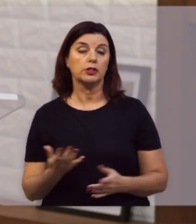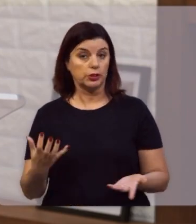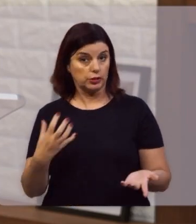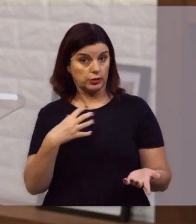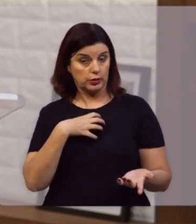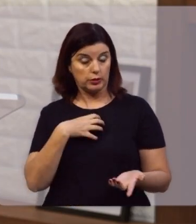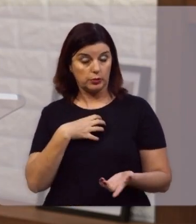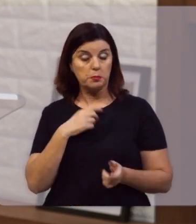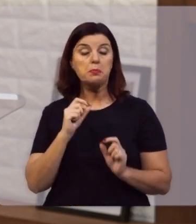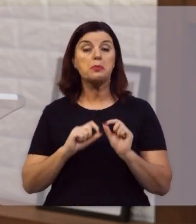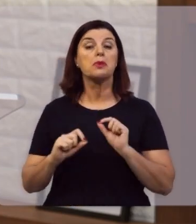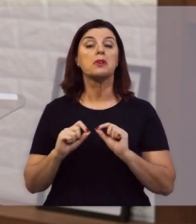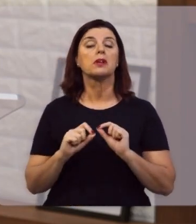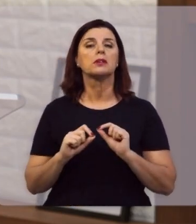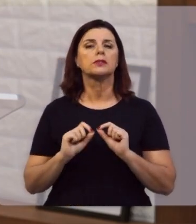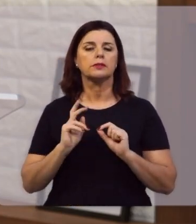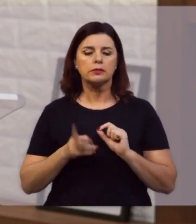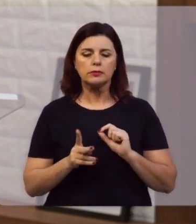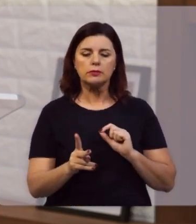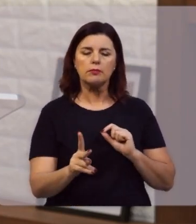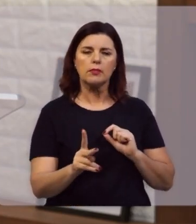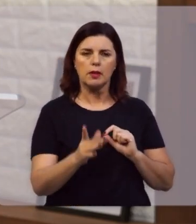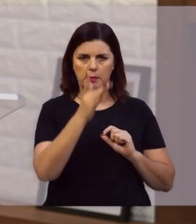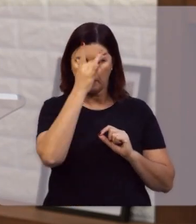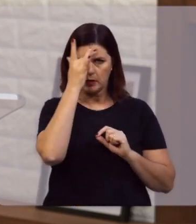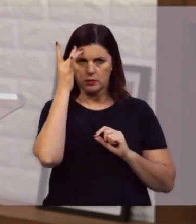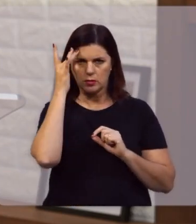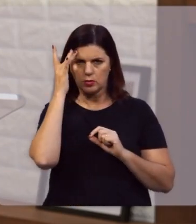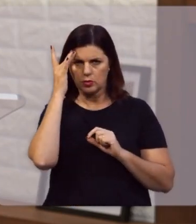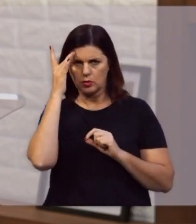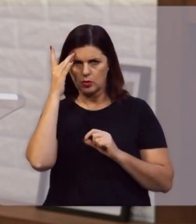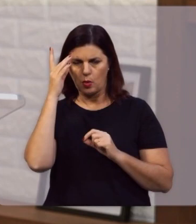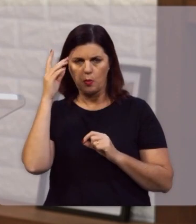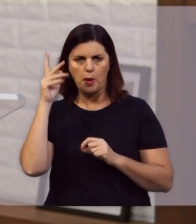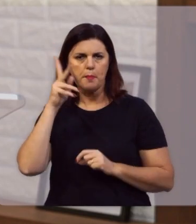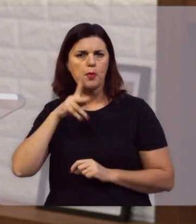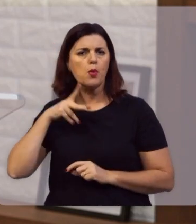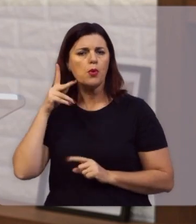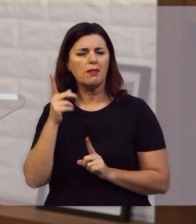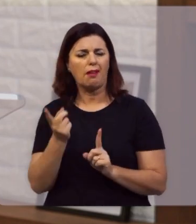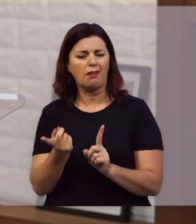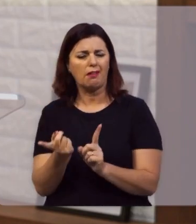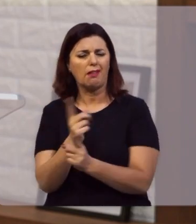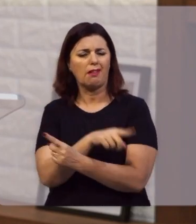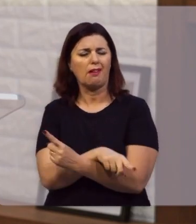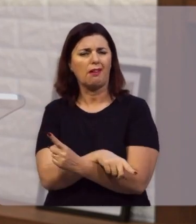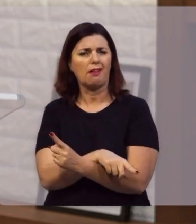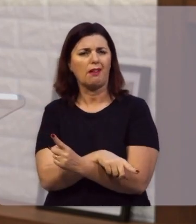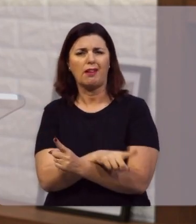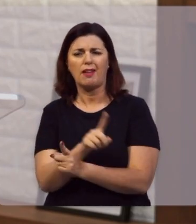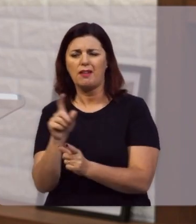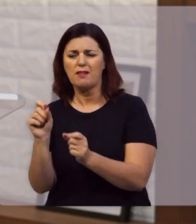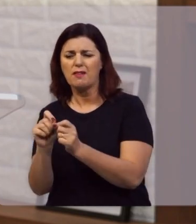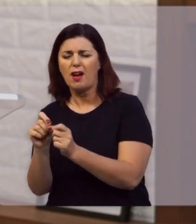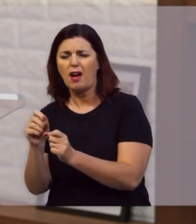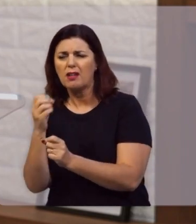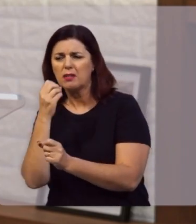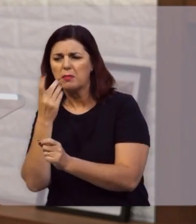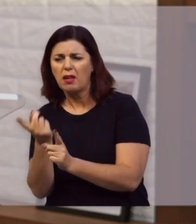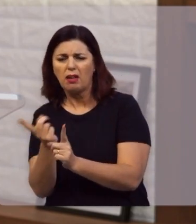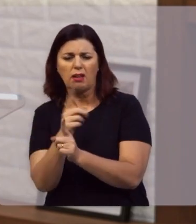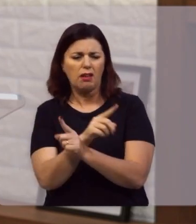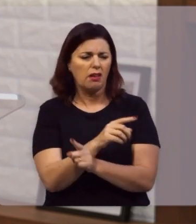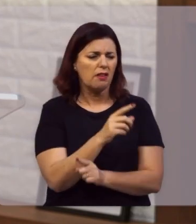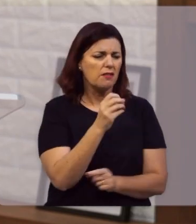que sempre que uma autoridade inverte esse papel em vez de promover o bem promove o